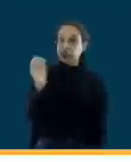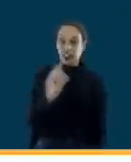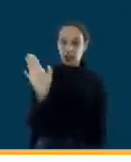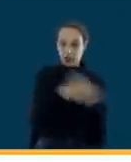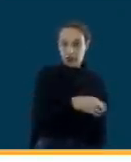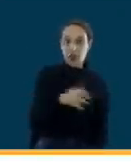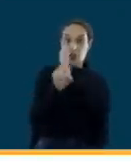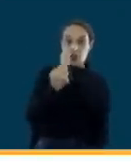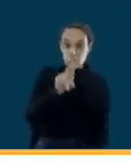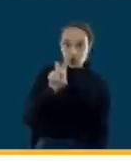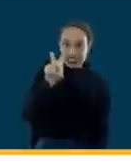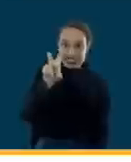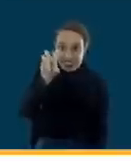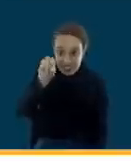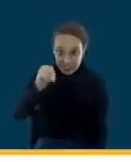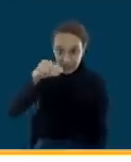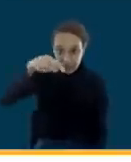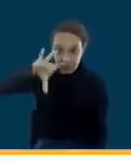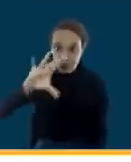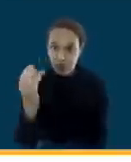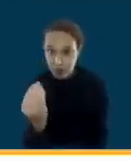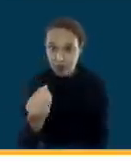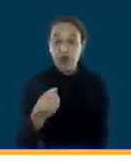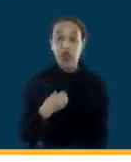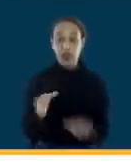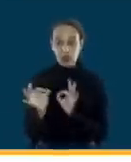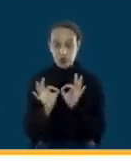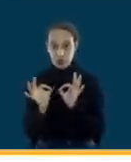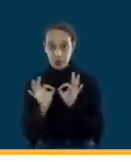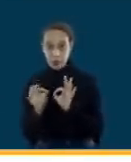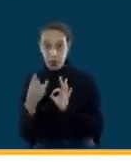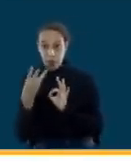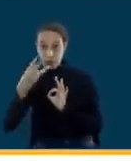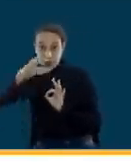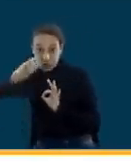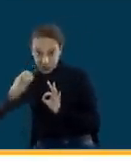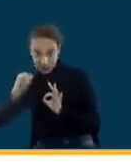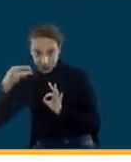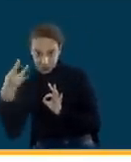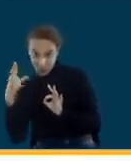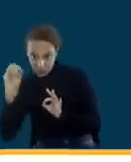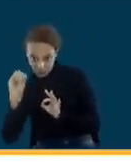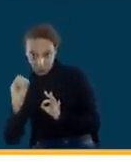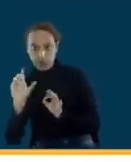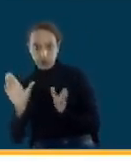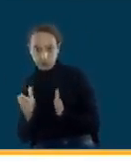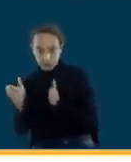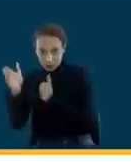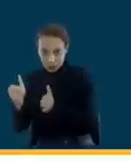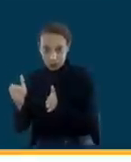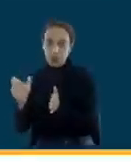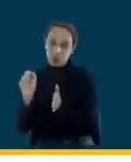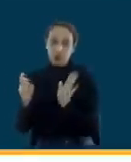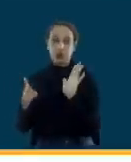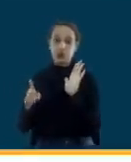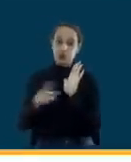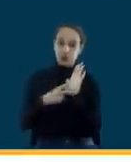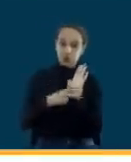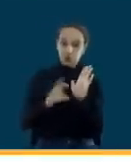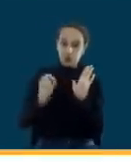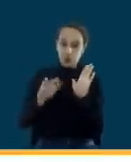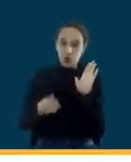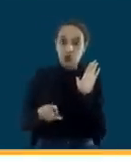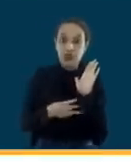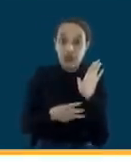posso reprogramar esses 30, seja para o inciso 2... seja para o inciso 3. Como é que